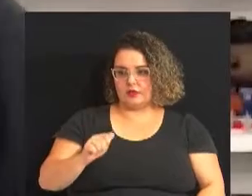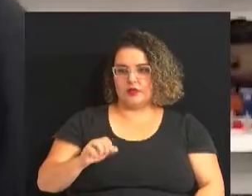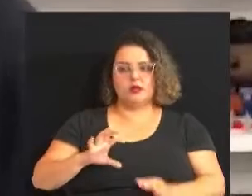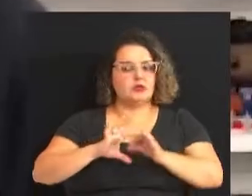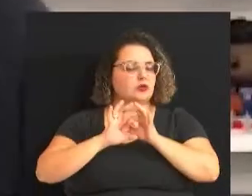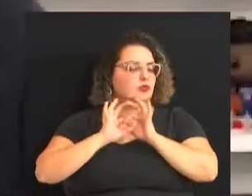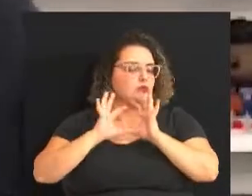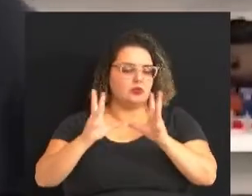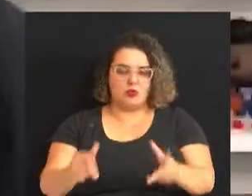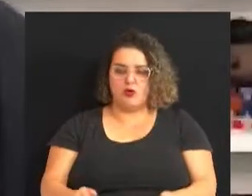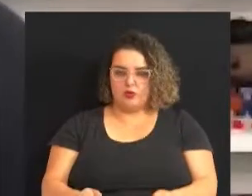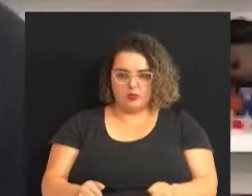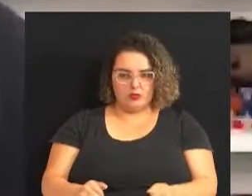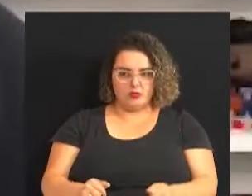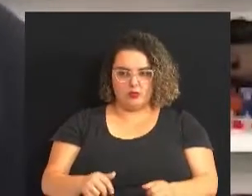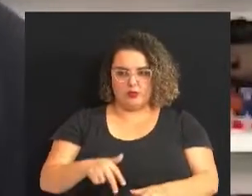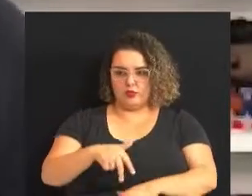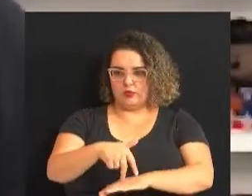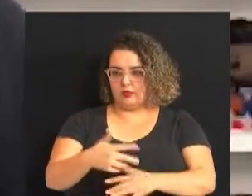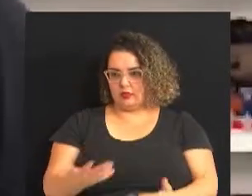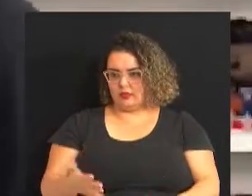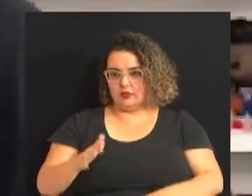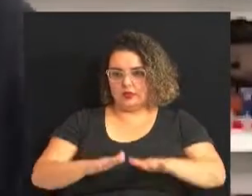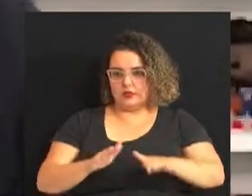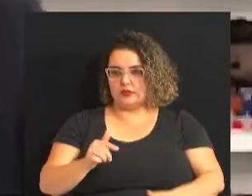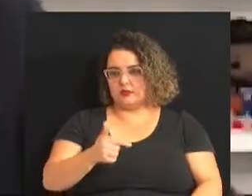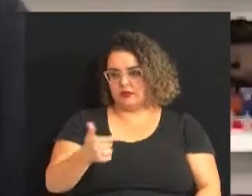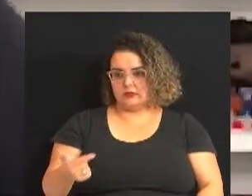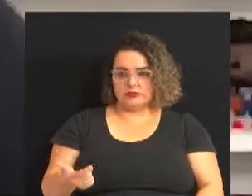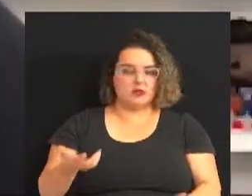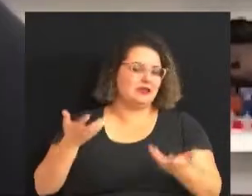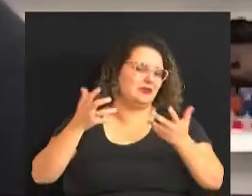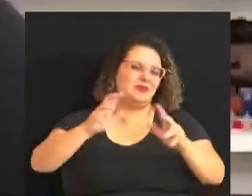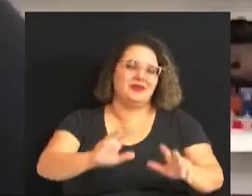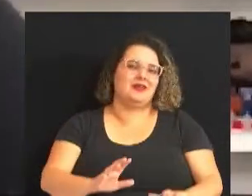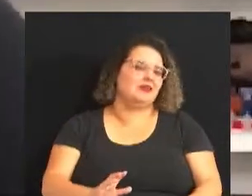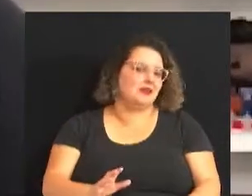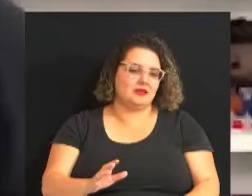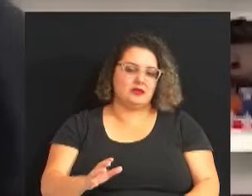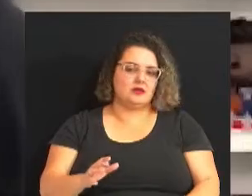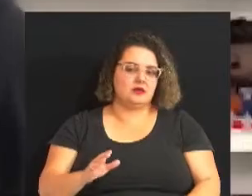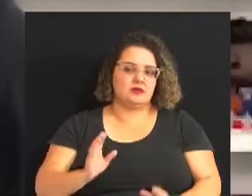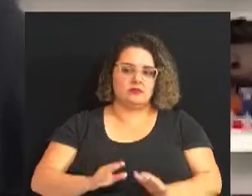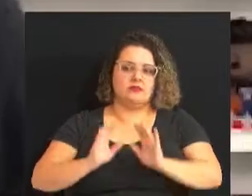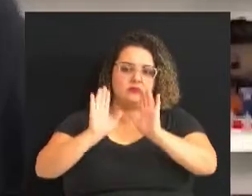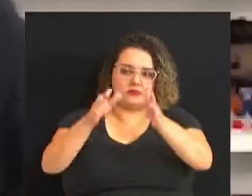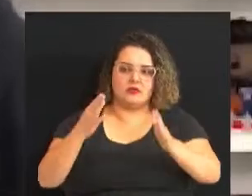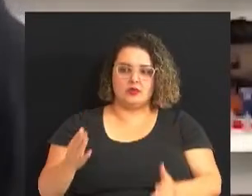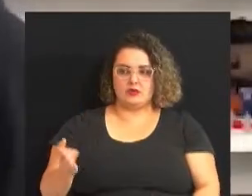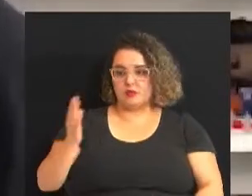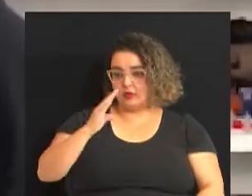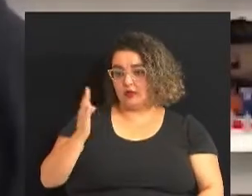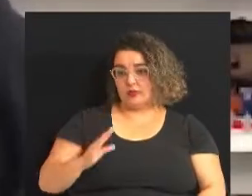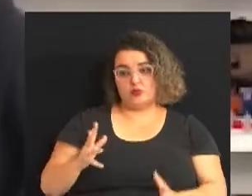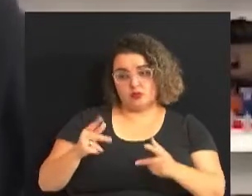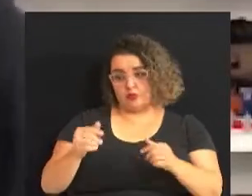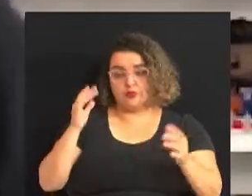disposição. Às vezes também não é o fato do cara não querer jogar pela seleção. Acho que todo mundo sonha em jogar pela